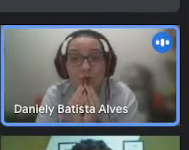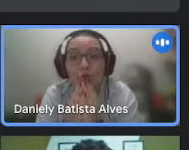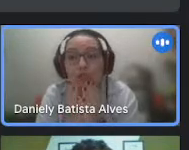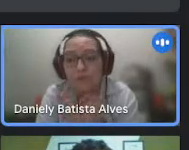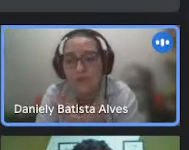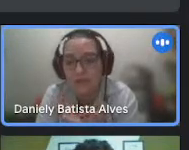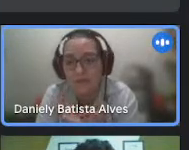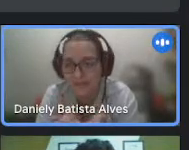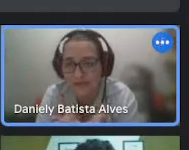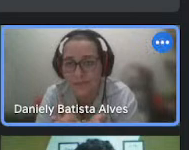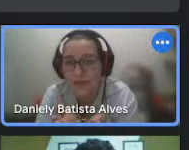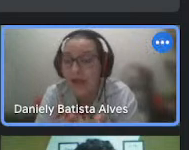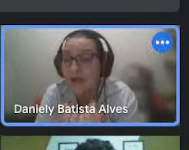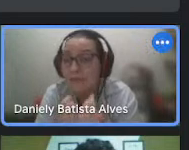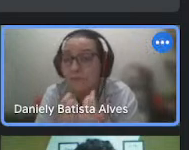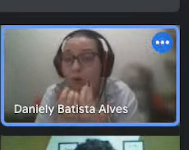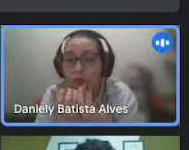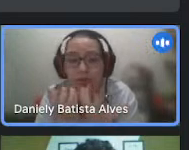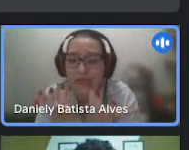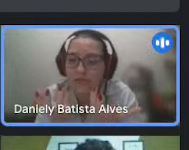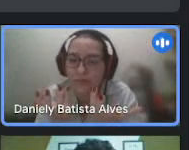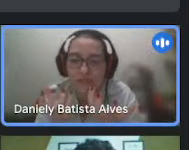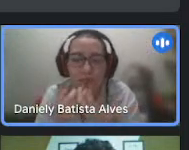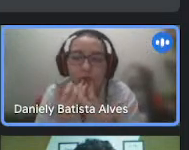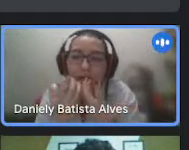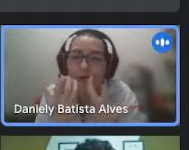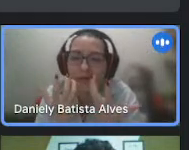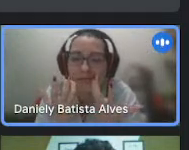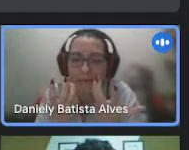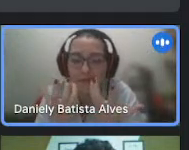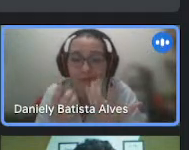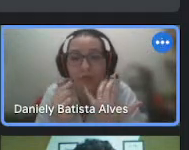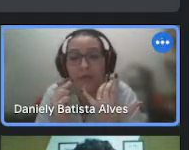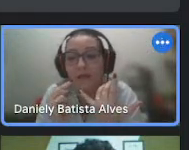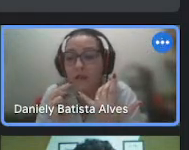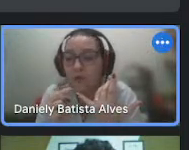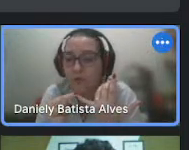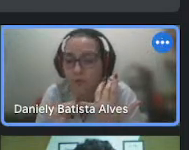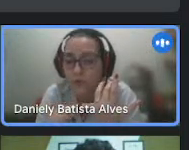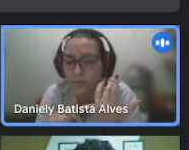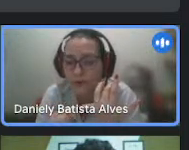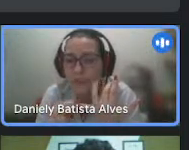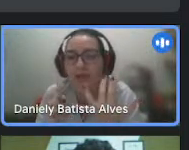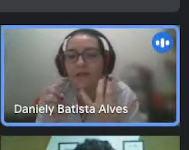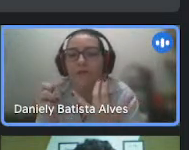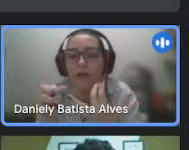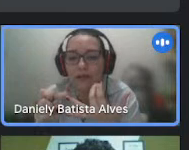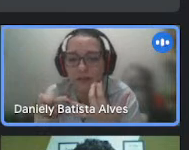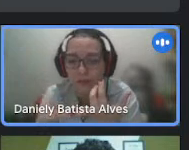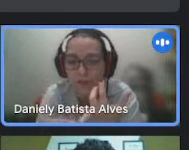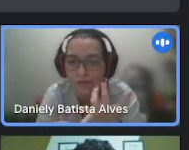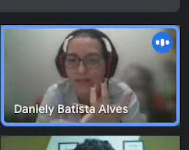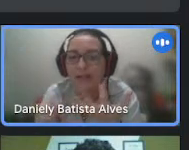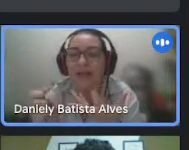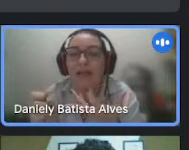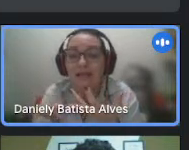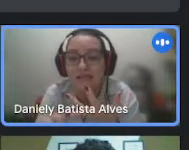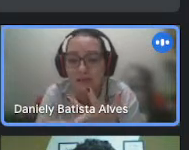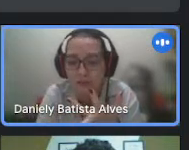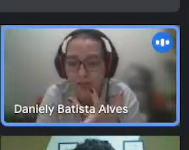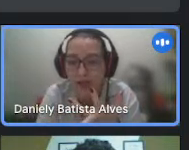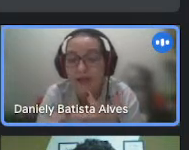no último semestre. Aí, em 6 meses, pouca coisa dá para fazer, porque entre construir um projeto, entre submeter,